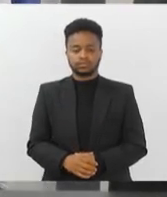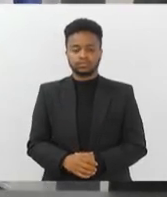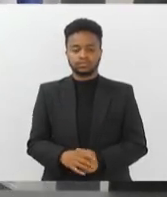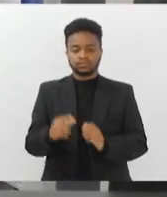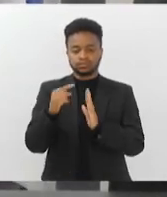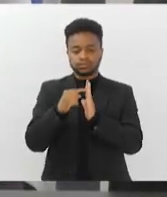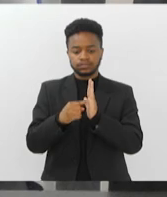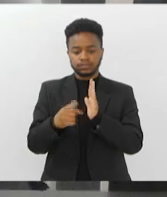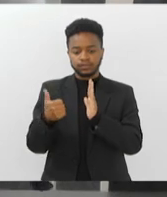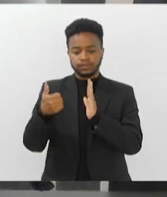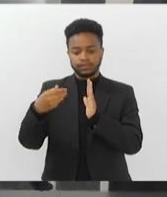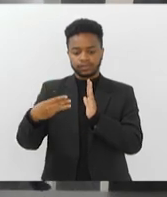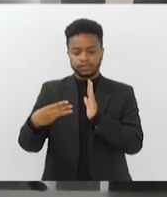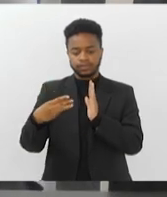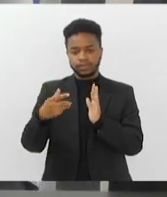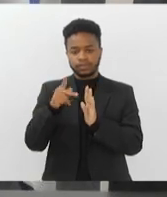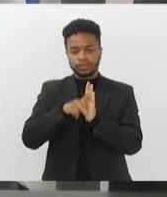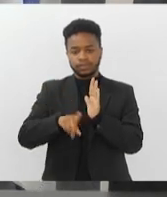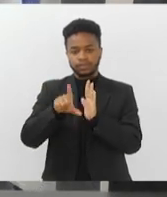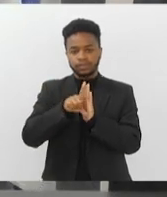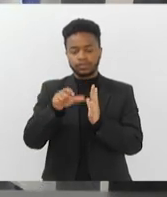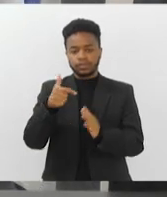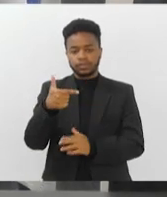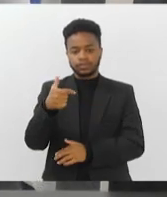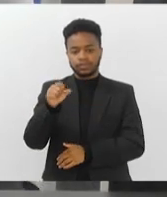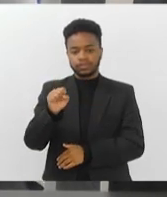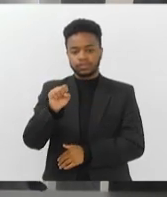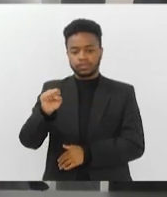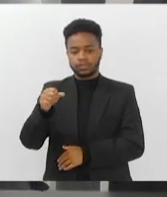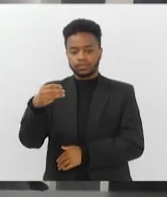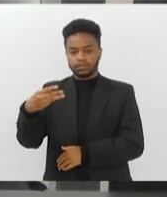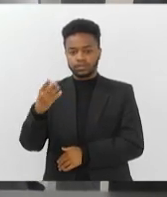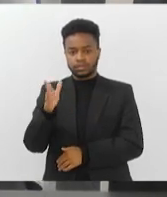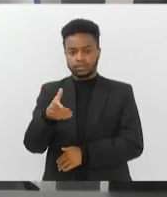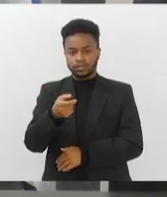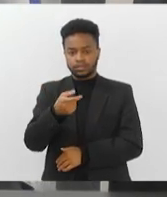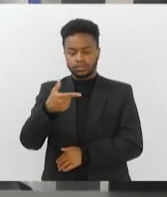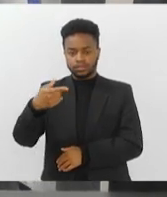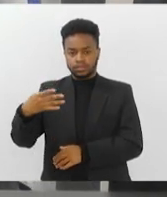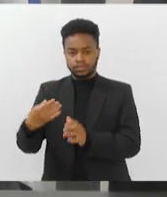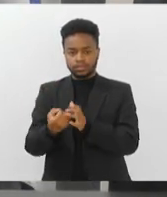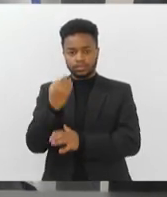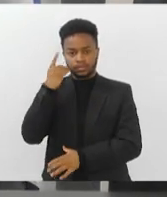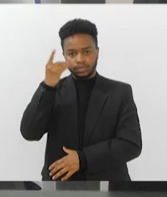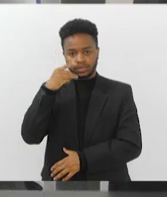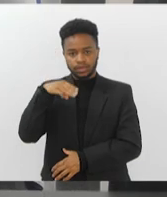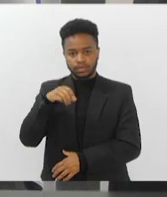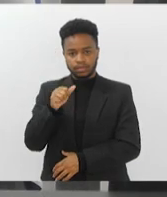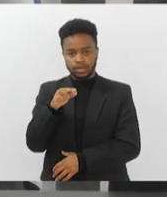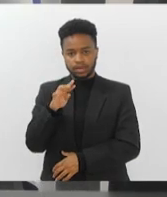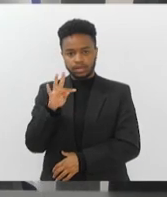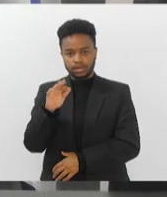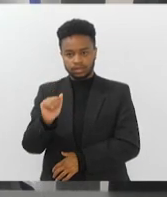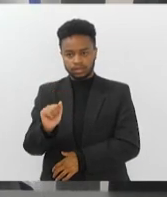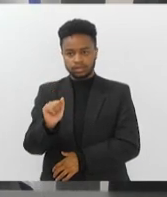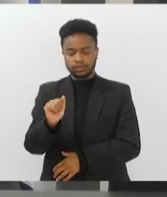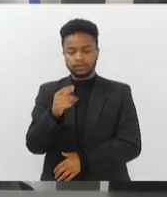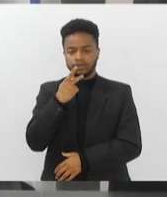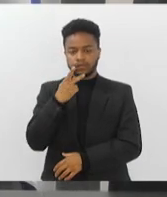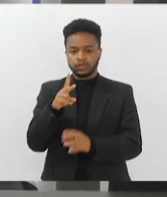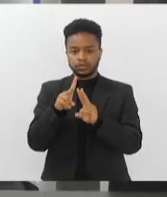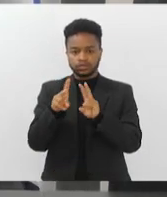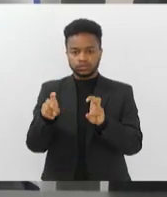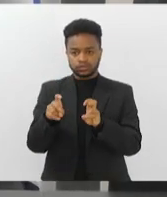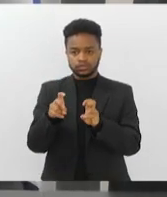13 da pauta. Projeto de lei 2883 de 24, de autoria da deputada Marta Rocha, que dispõe sobre